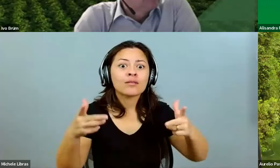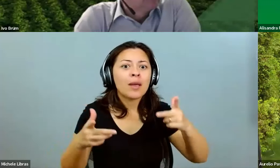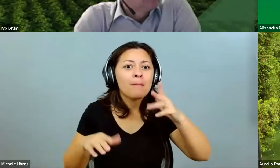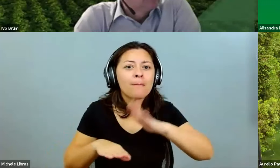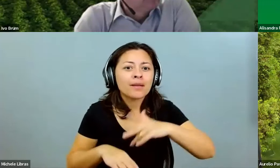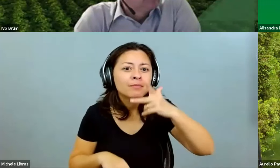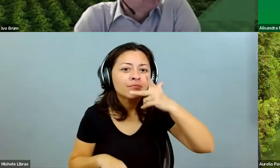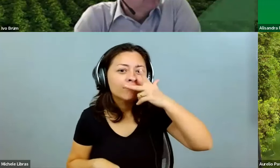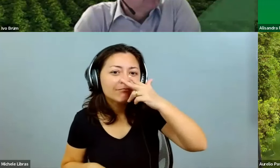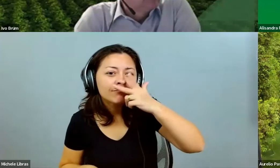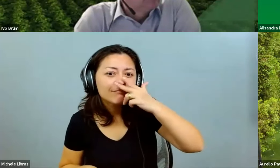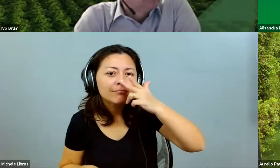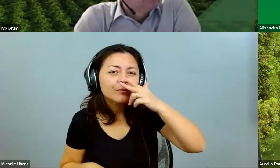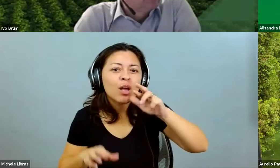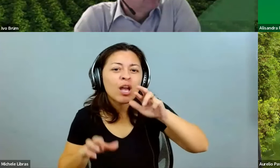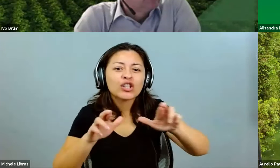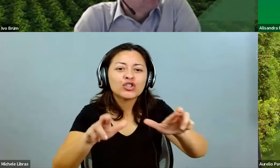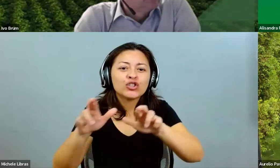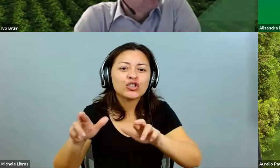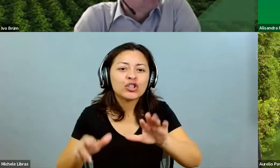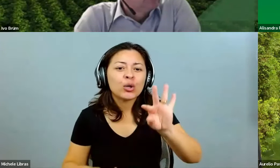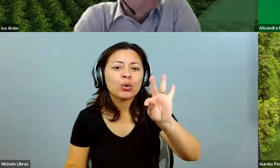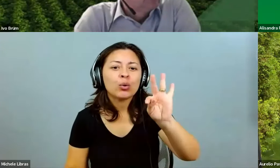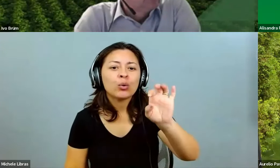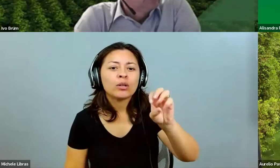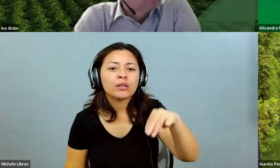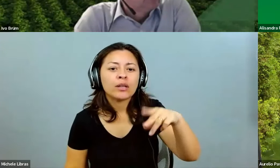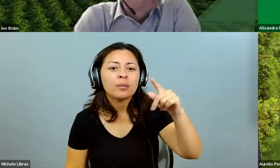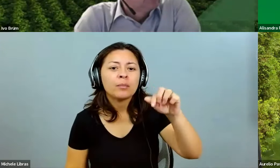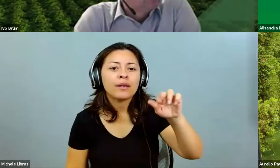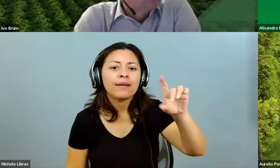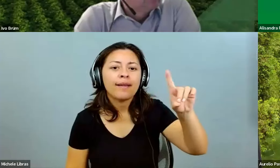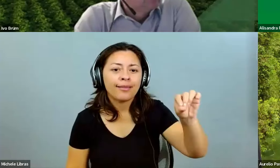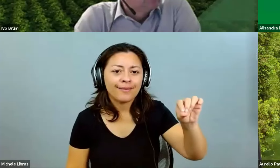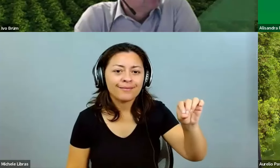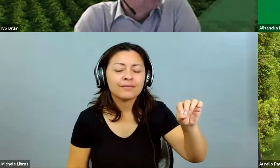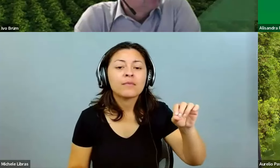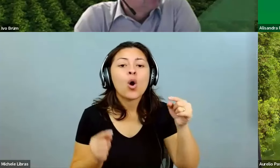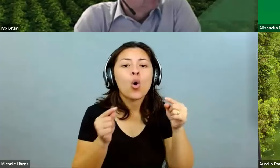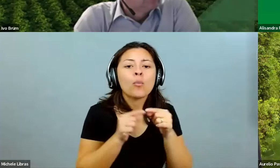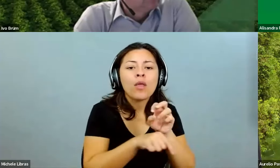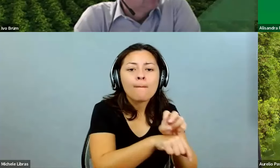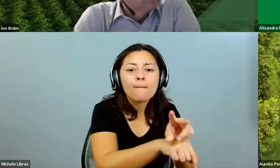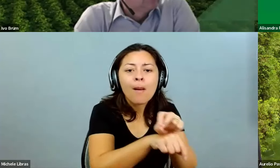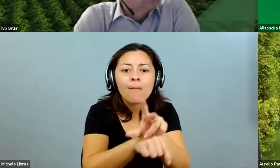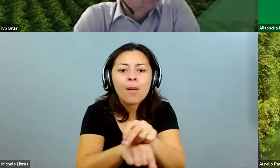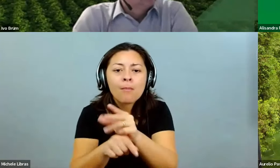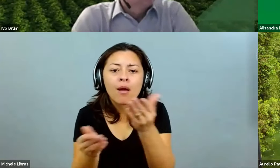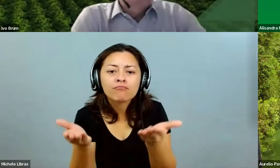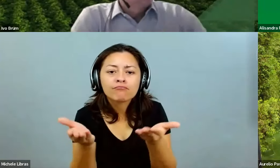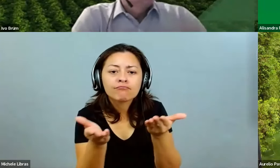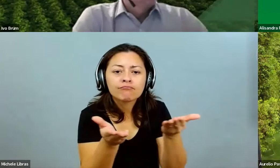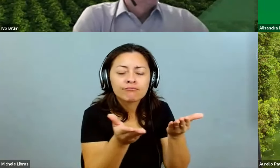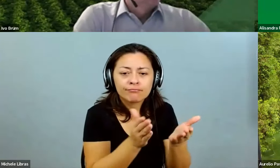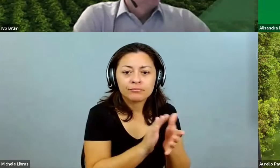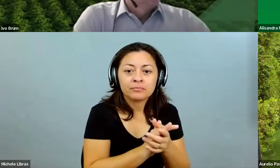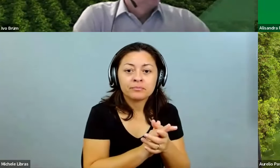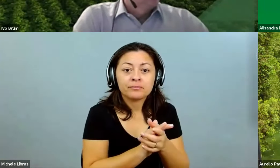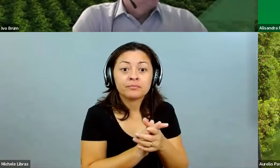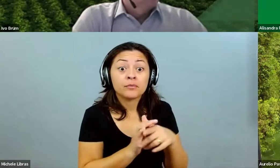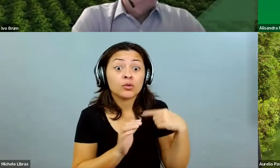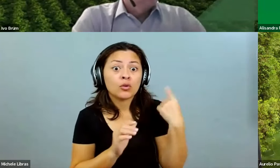os com as regiões temperadas em termos de uso de insumos E aí a nossa a nossa a nossa a nossa capacidade de fazer duas